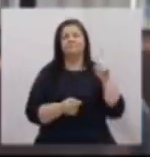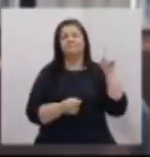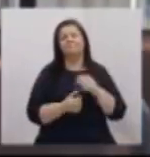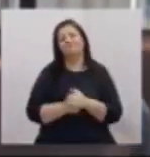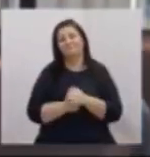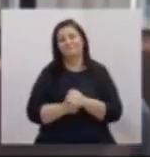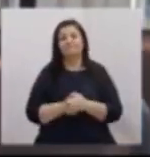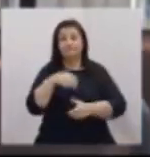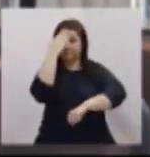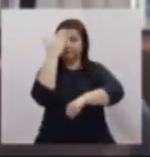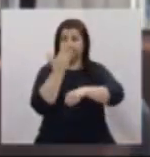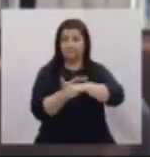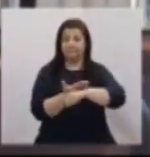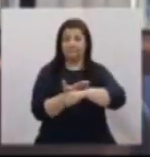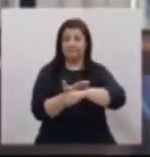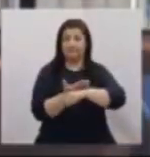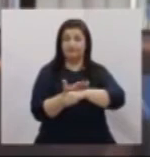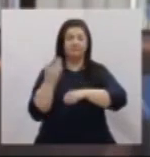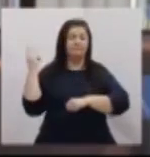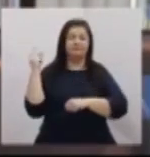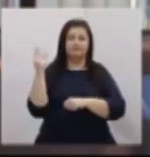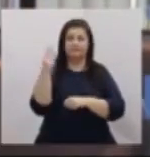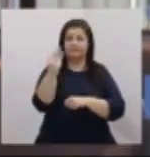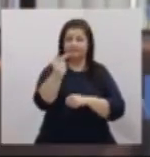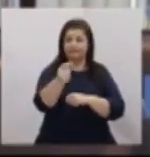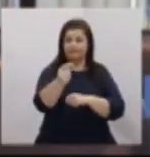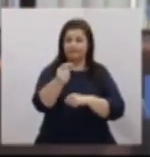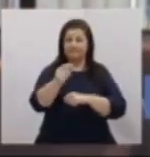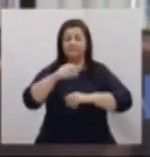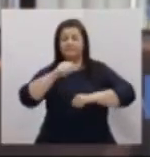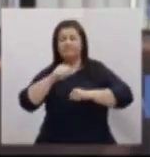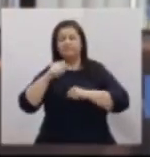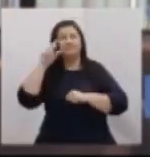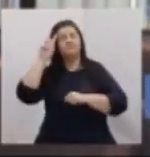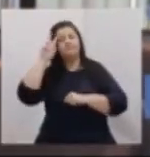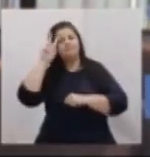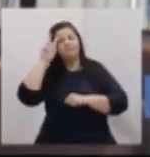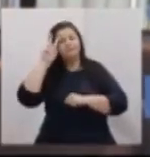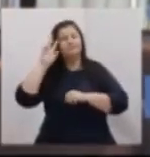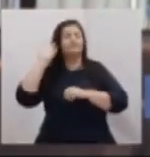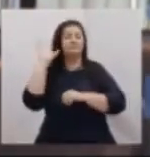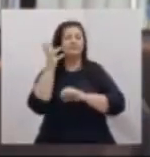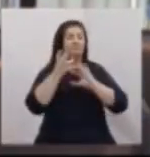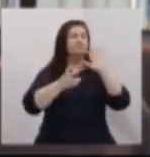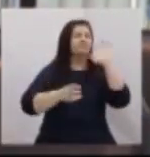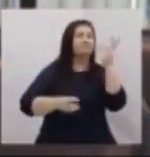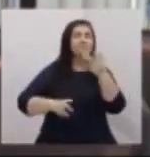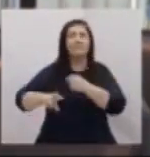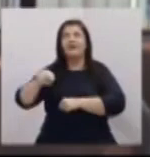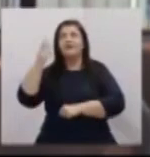que, assim, ao longo do tempo, a minha história foi acontecendo. Lá atrás, sem lembrar de